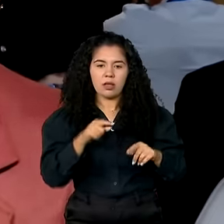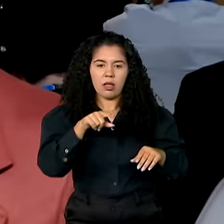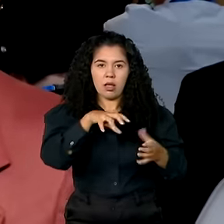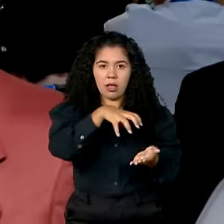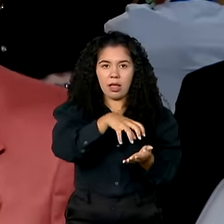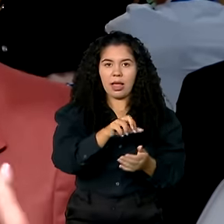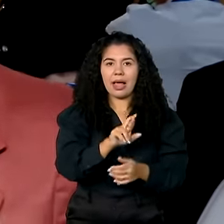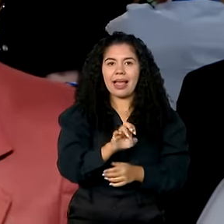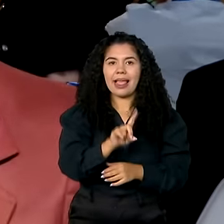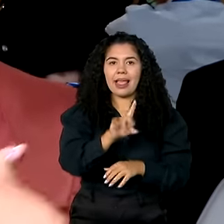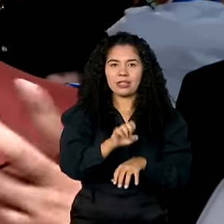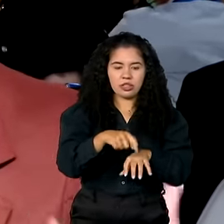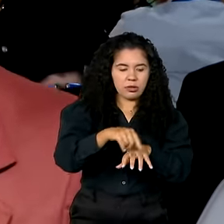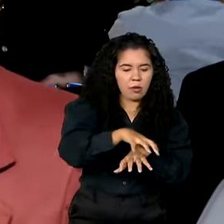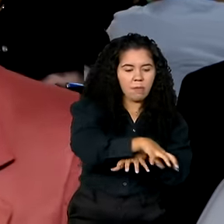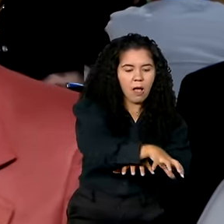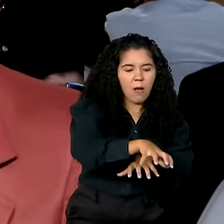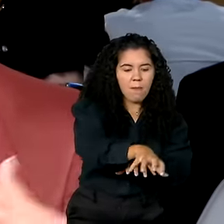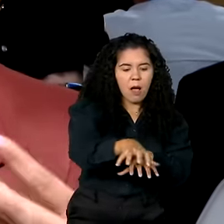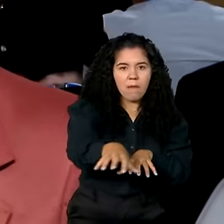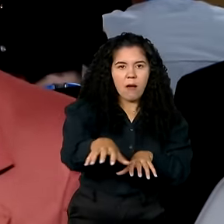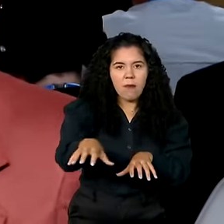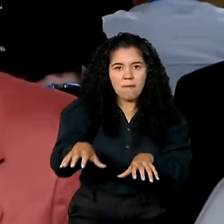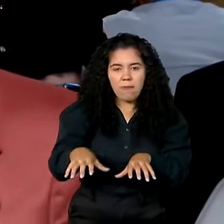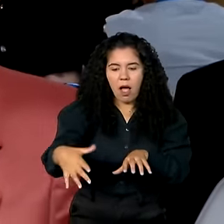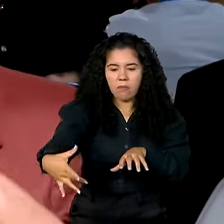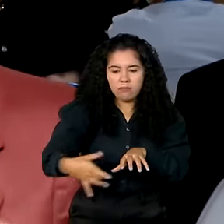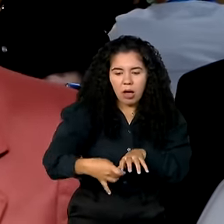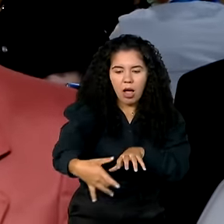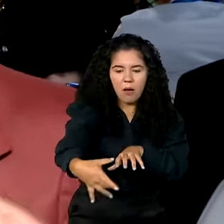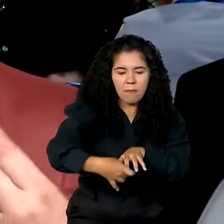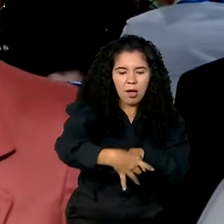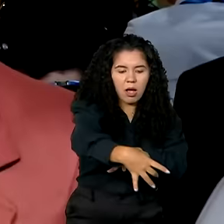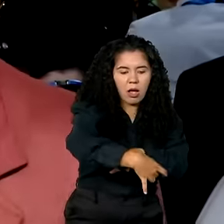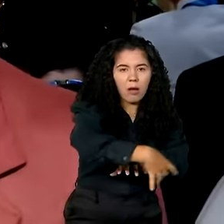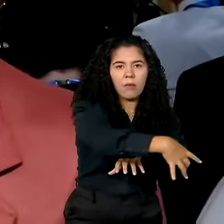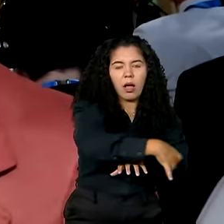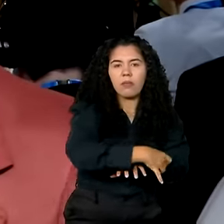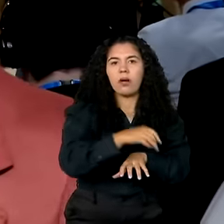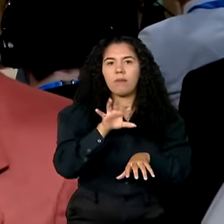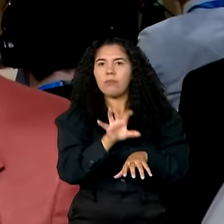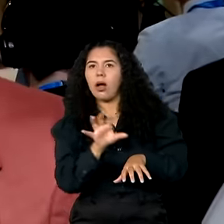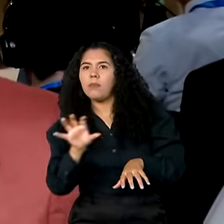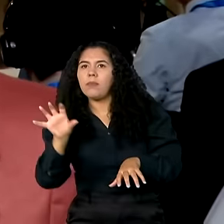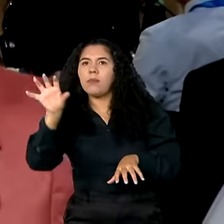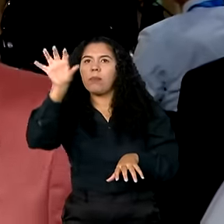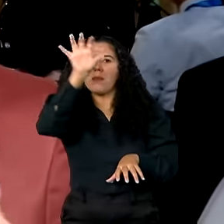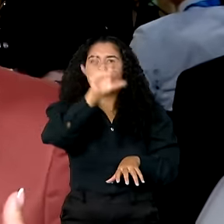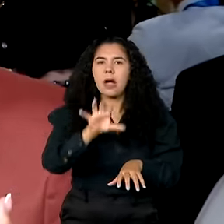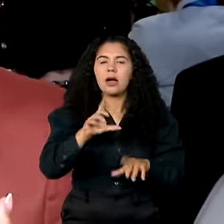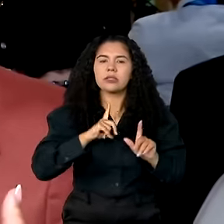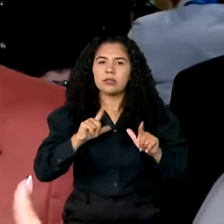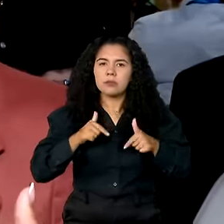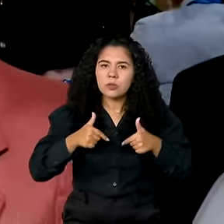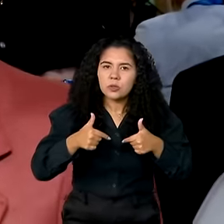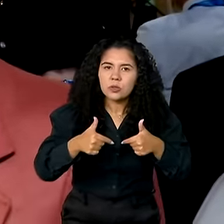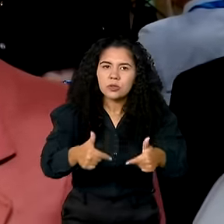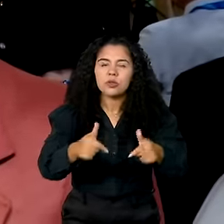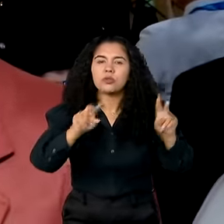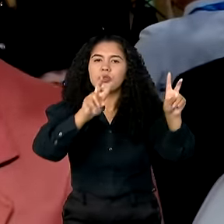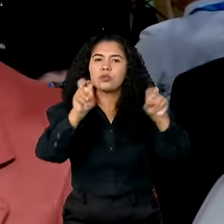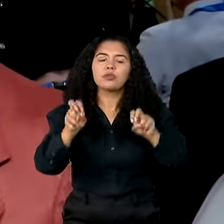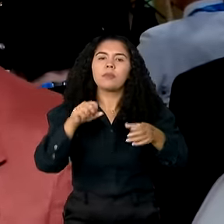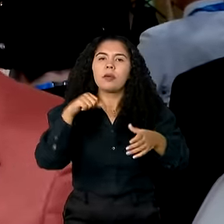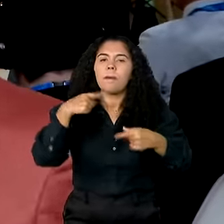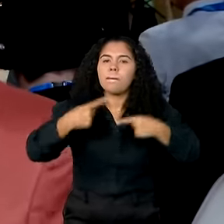que reúne várias organizações de todo o Brasil, né, que fazem a luta por justiça socioambiental, e a